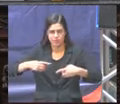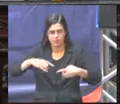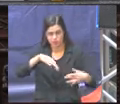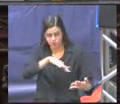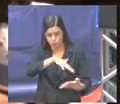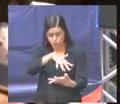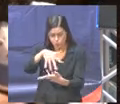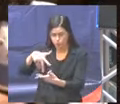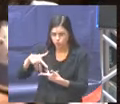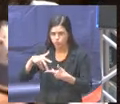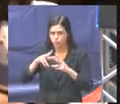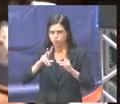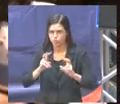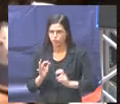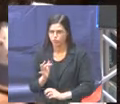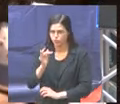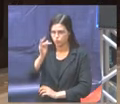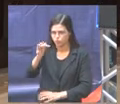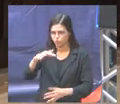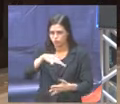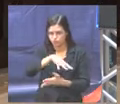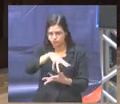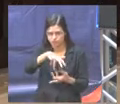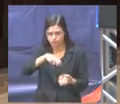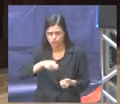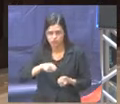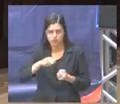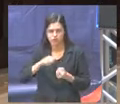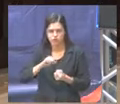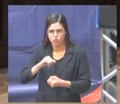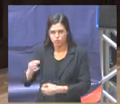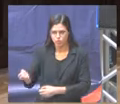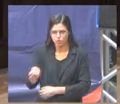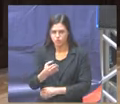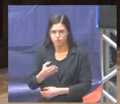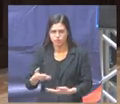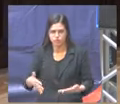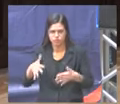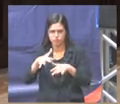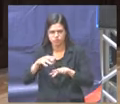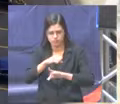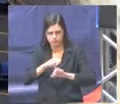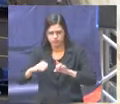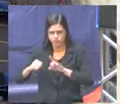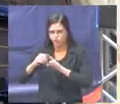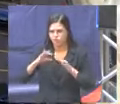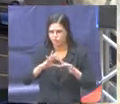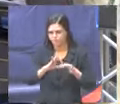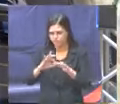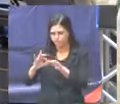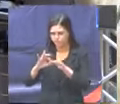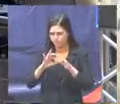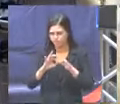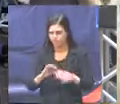internacionais sobre o futuro sustentável, a inovação e a inclusão social que nos une.